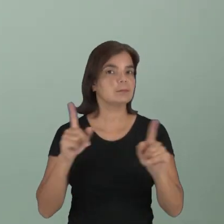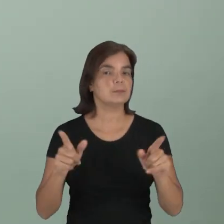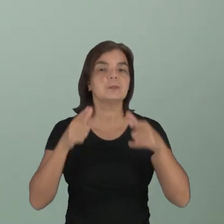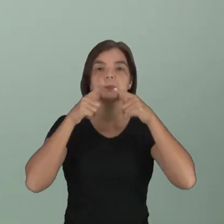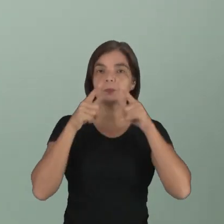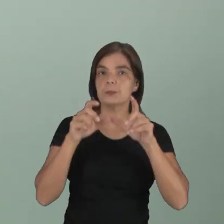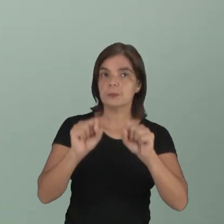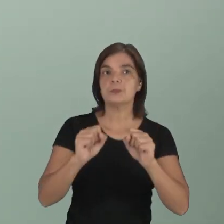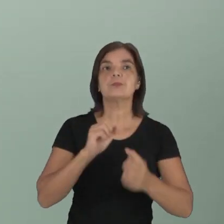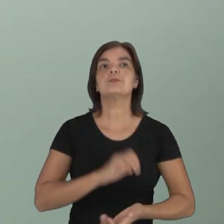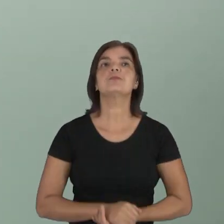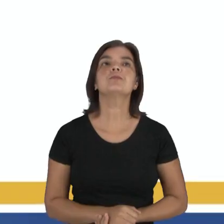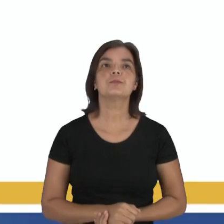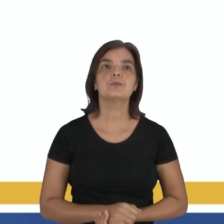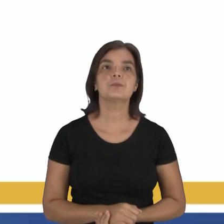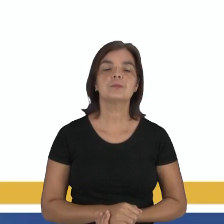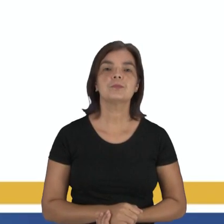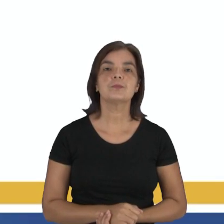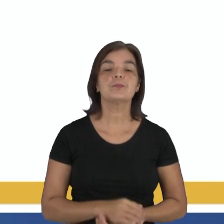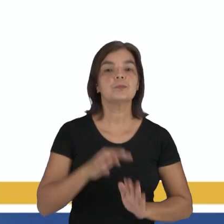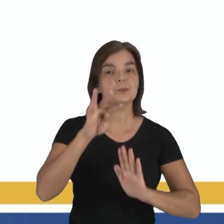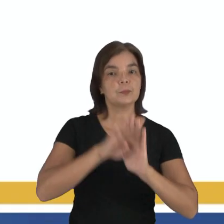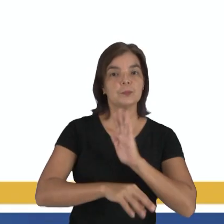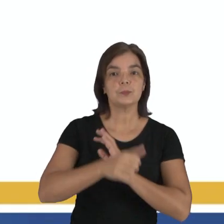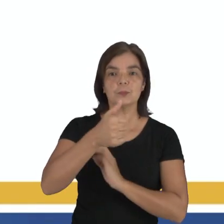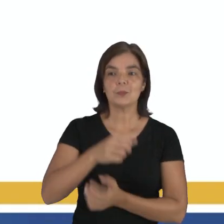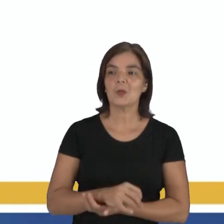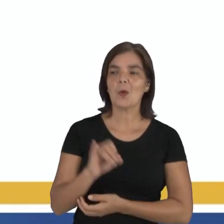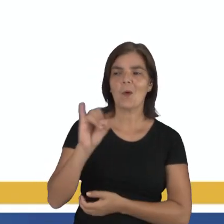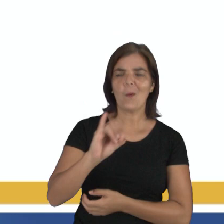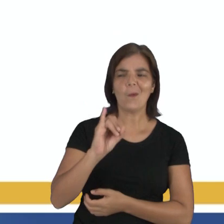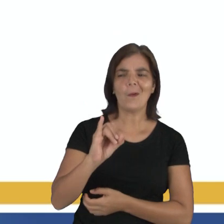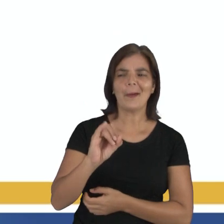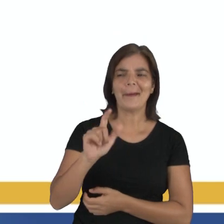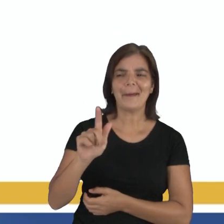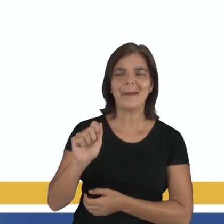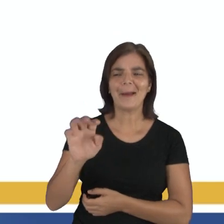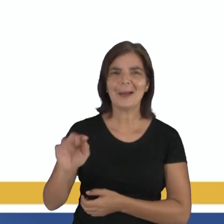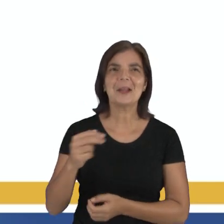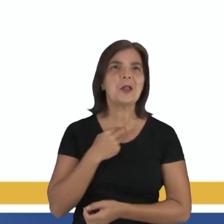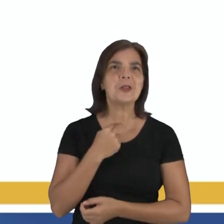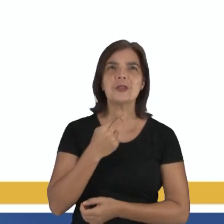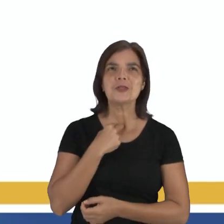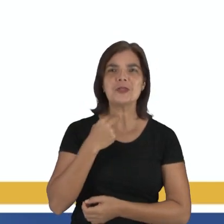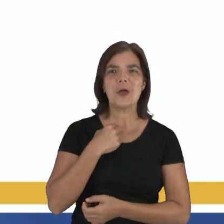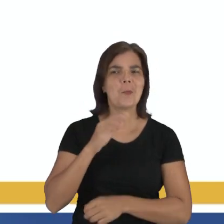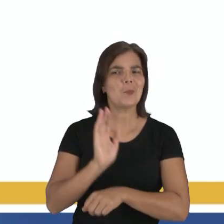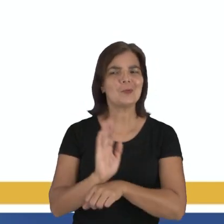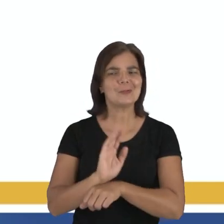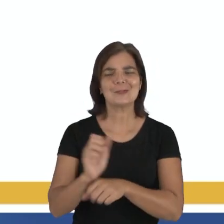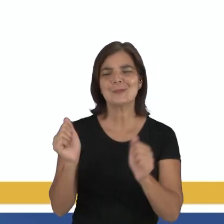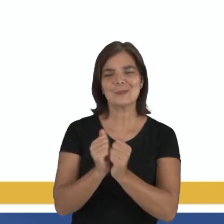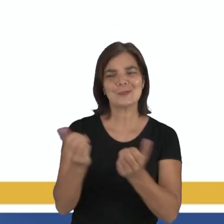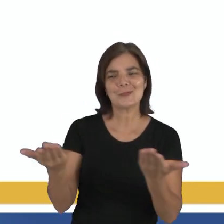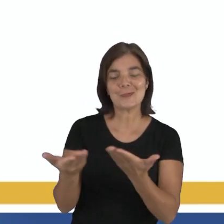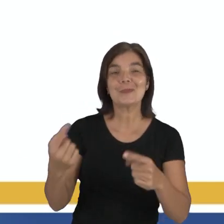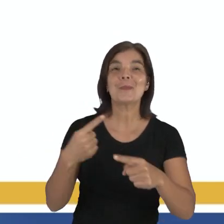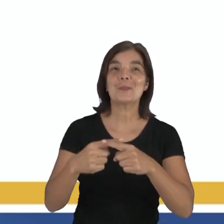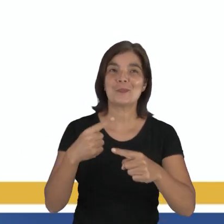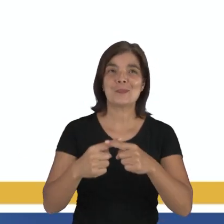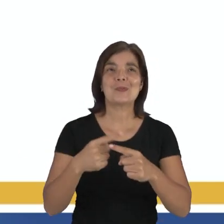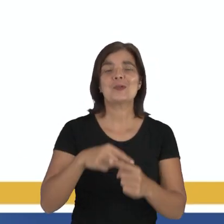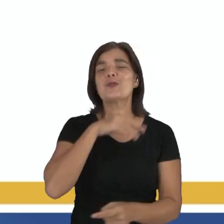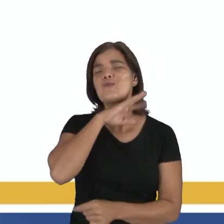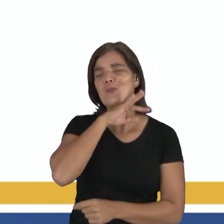de linguagem entre eles. No texto 1, oi gata, não poderei pegar o cineminha com você hoje porque